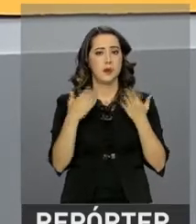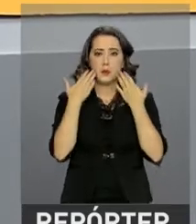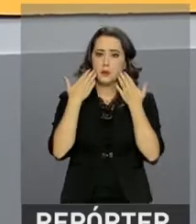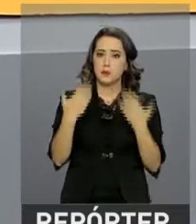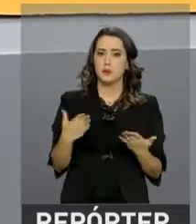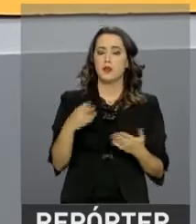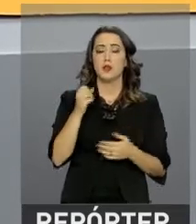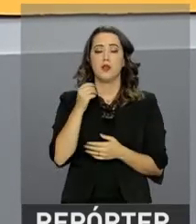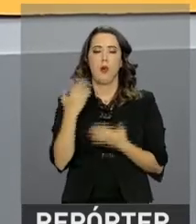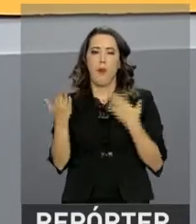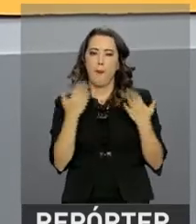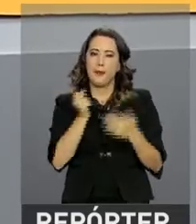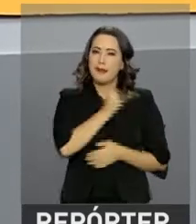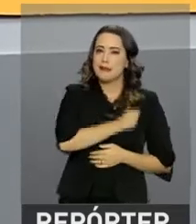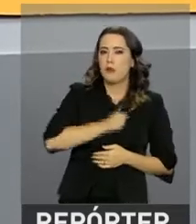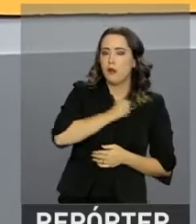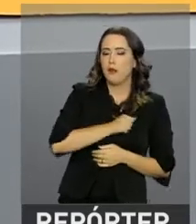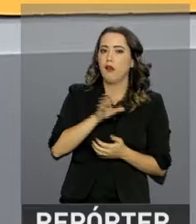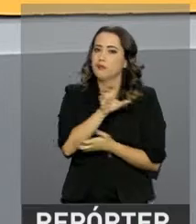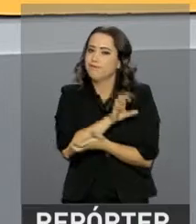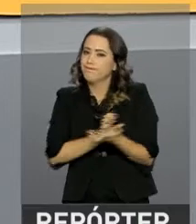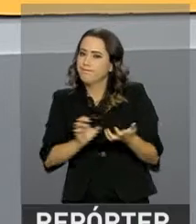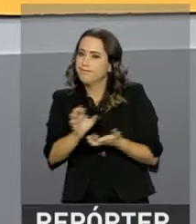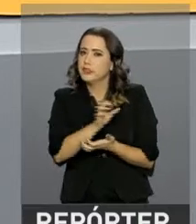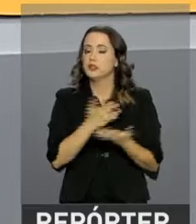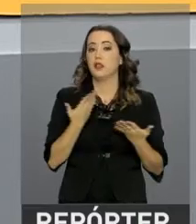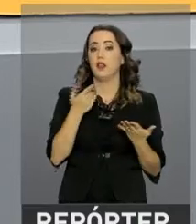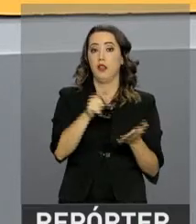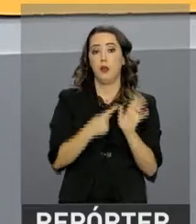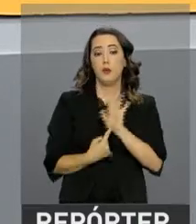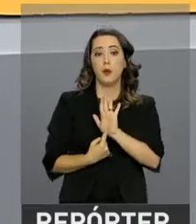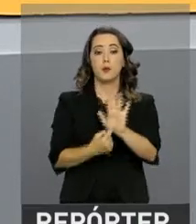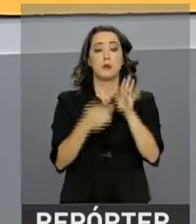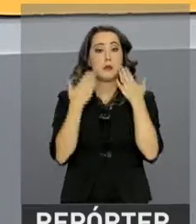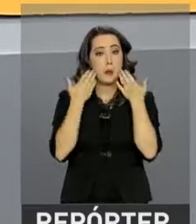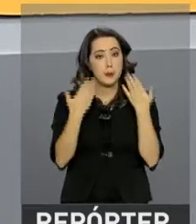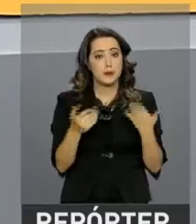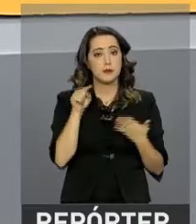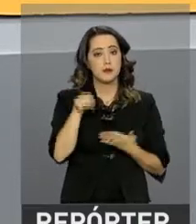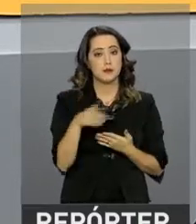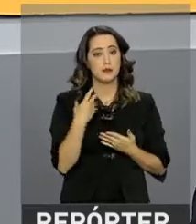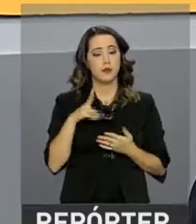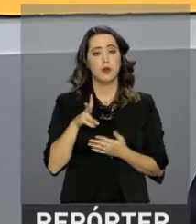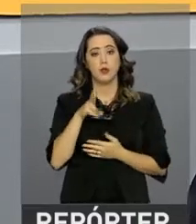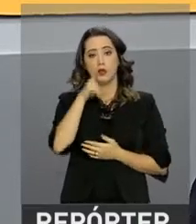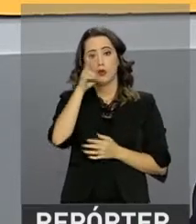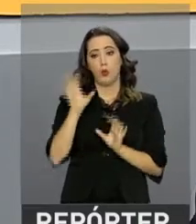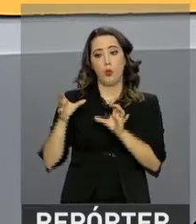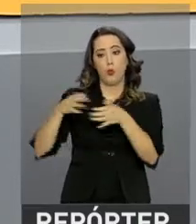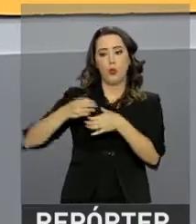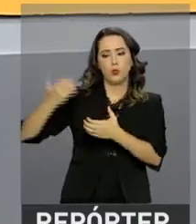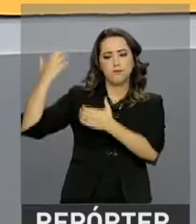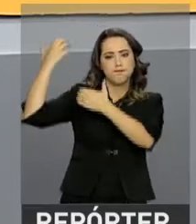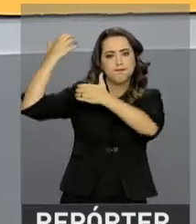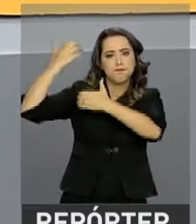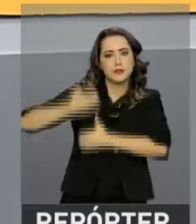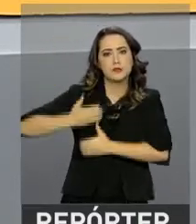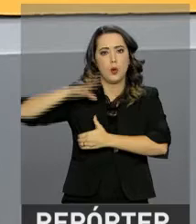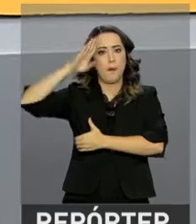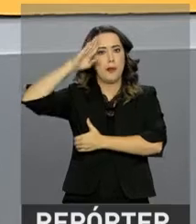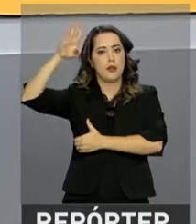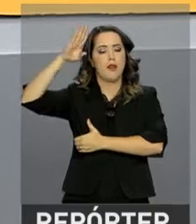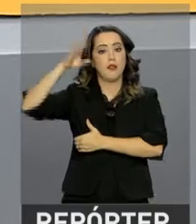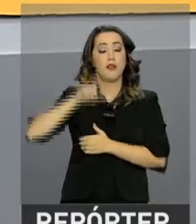exposição entre a saudade ea guerra a mostra relembra a história da força expedicionária brasileira grupo militar que